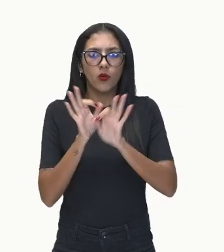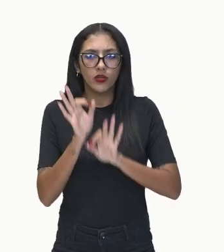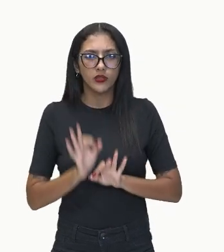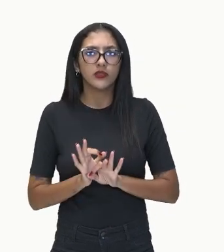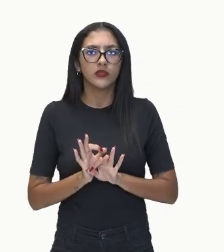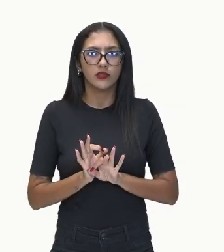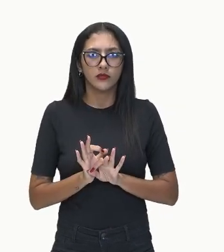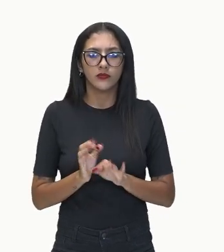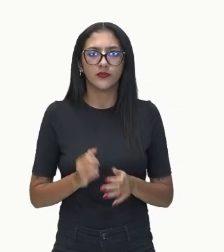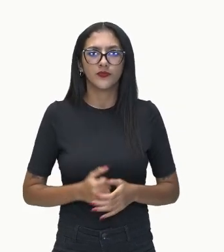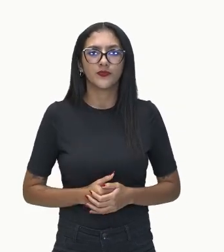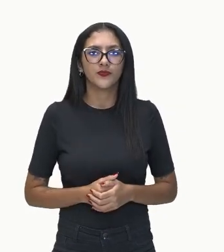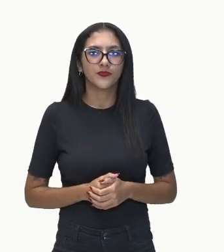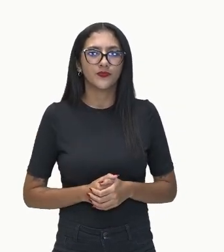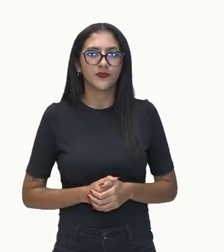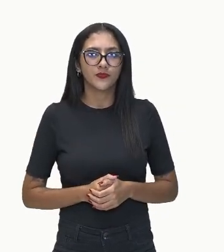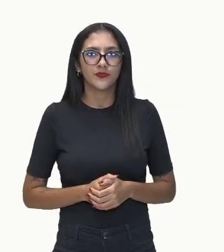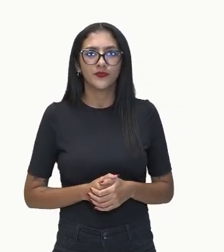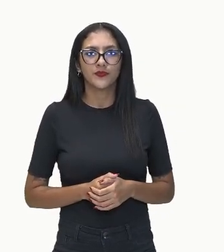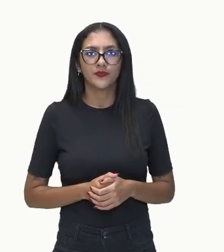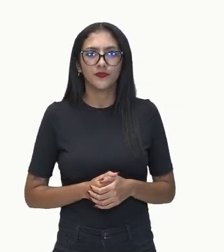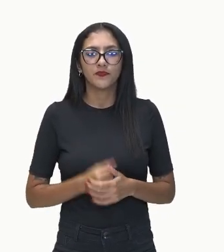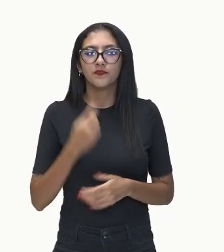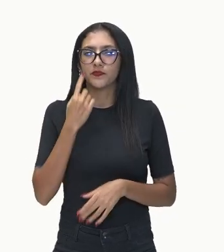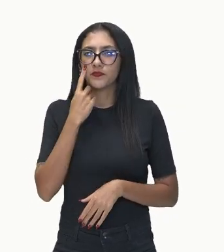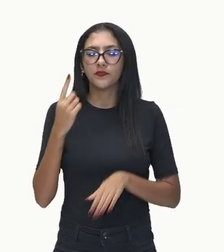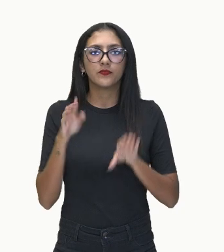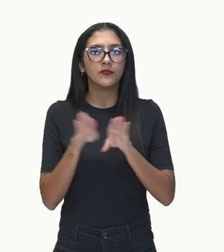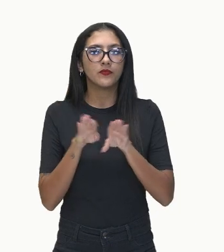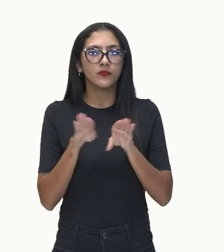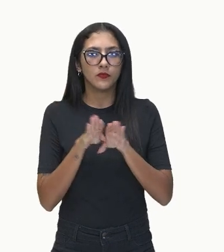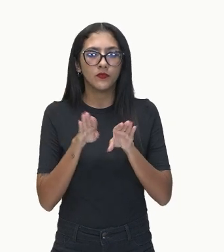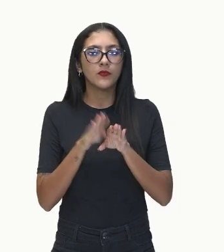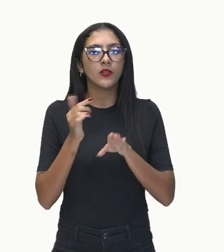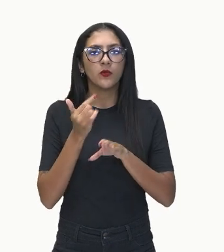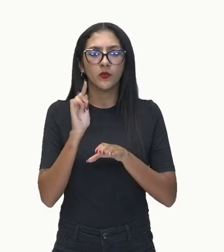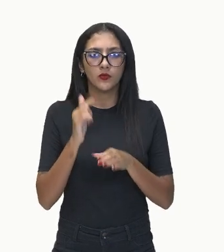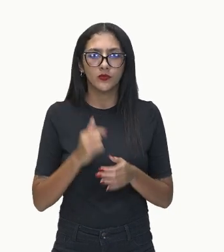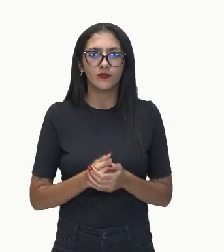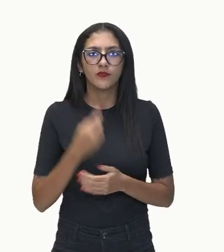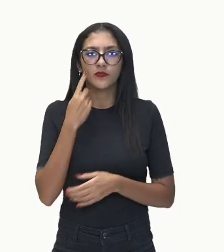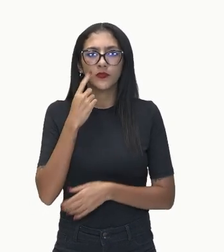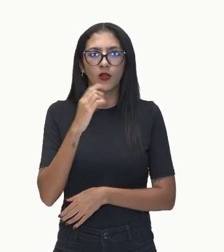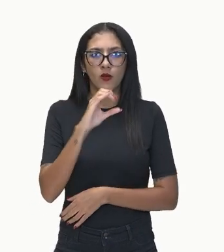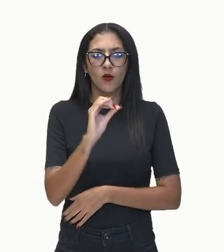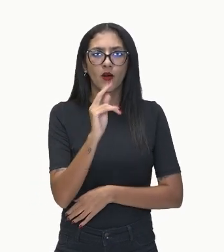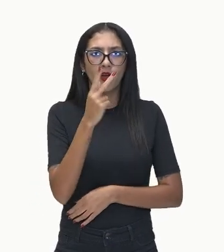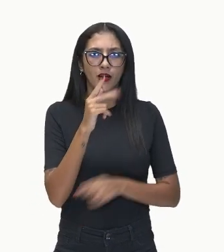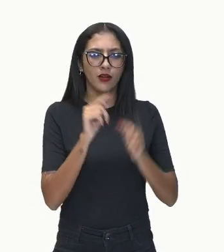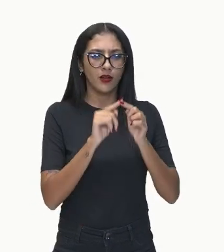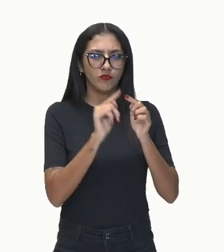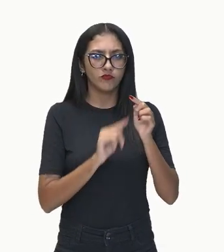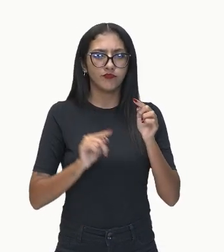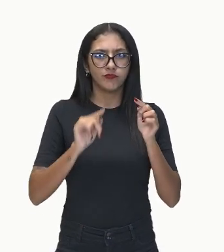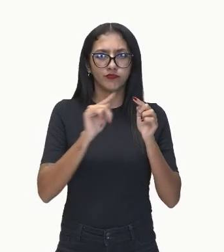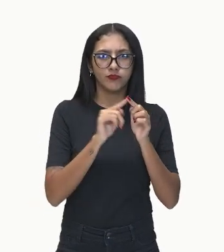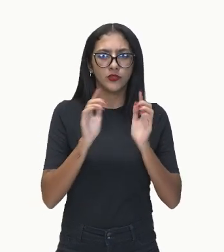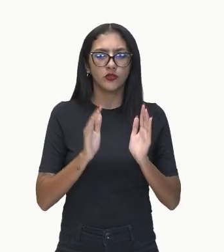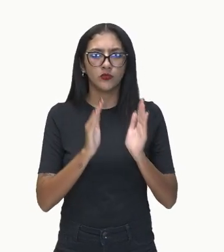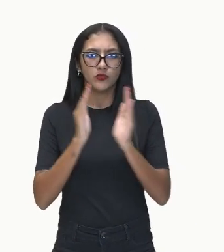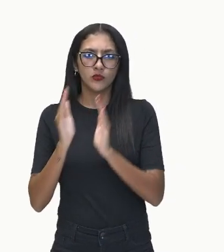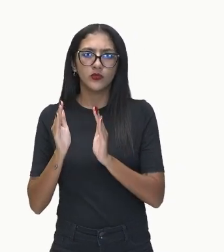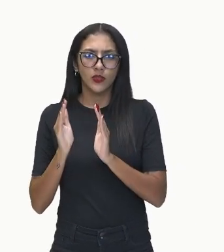isômeros de função. Aqui entre o álcool aromático e o fenol. Álcool aromático e aqui é um